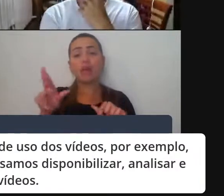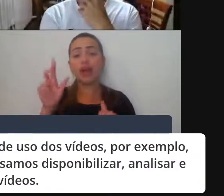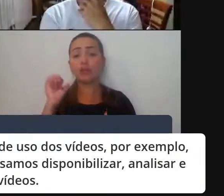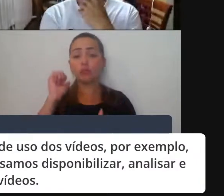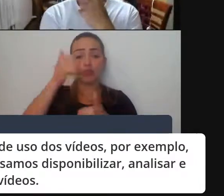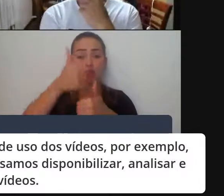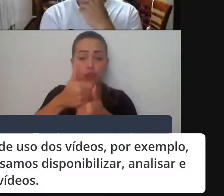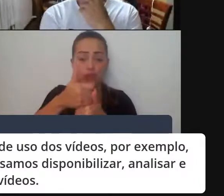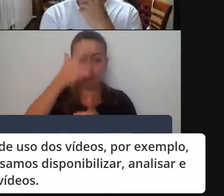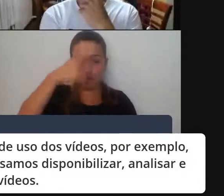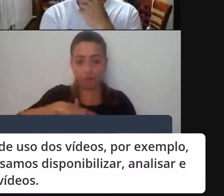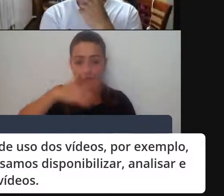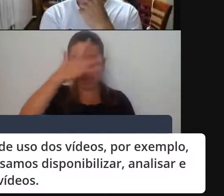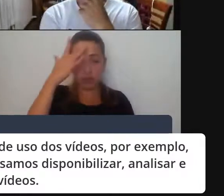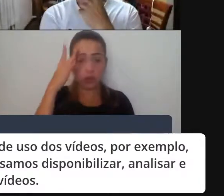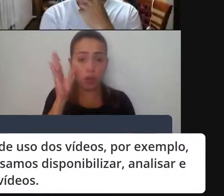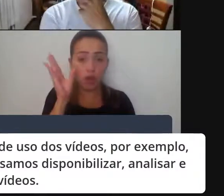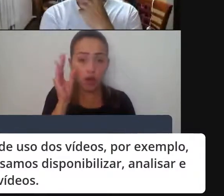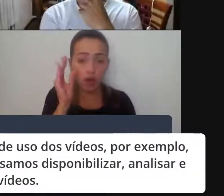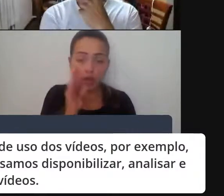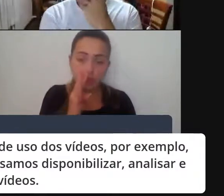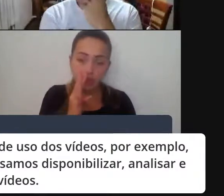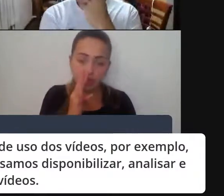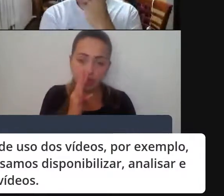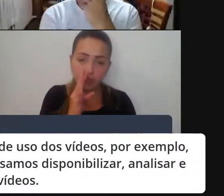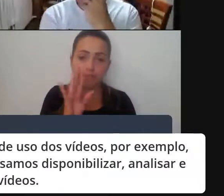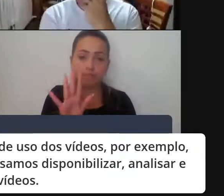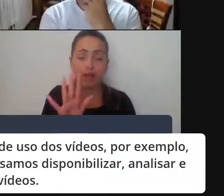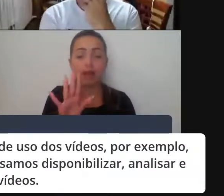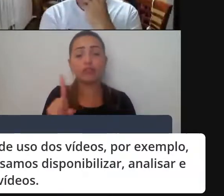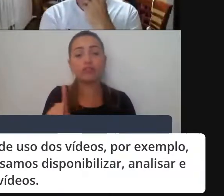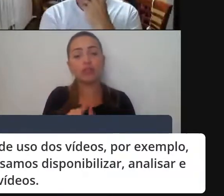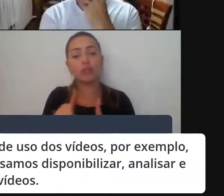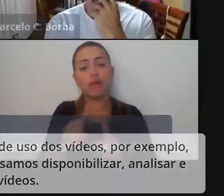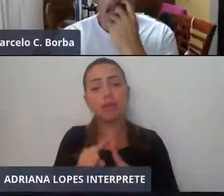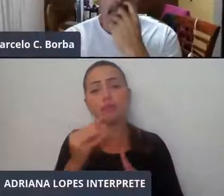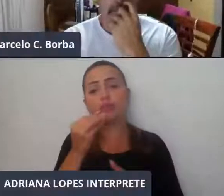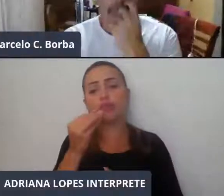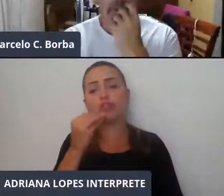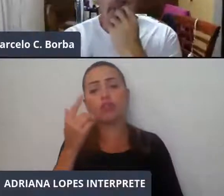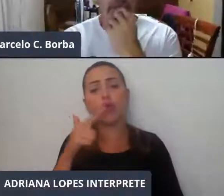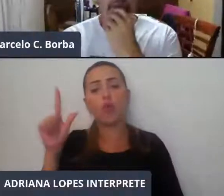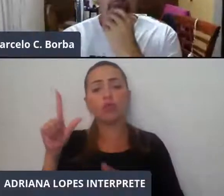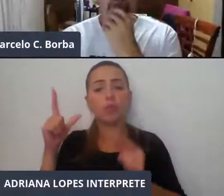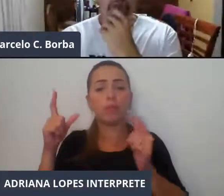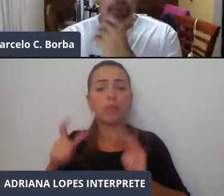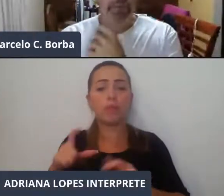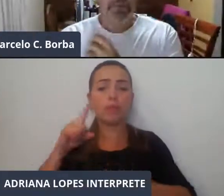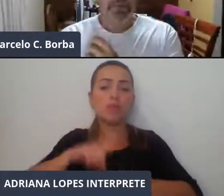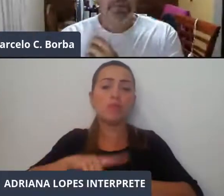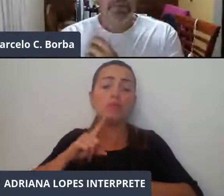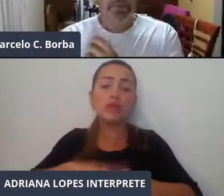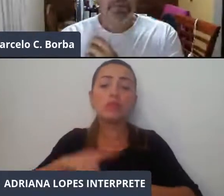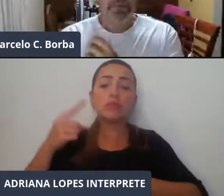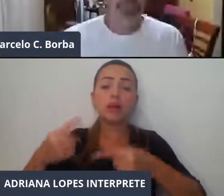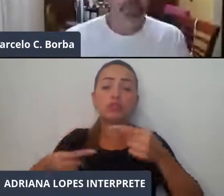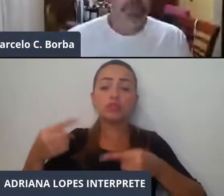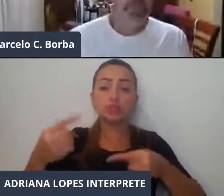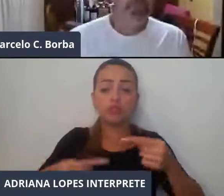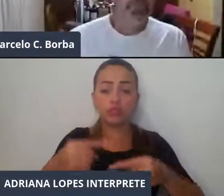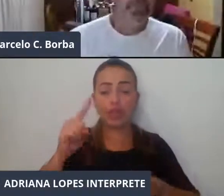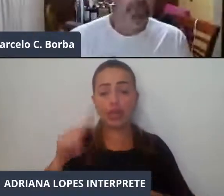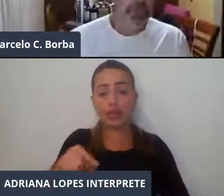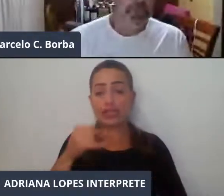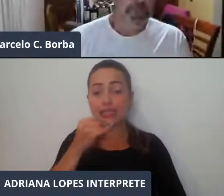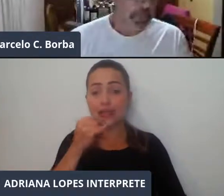o observador, né? Se nós, só que também aí poderia abrir outro espaço para a gente conversar num outro momento. É uma coisa você